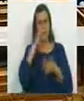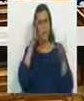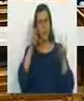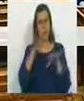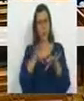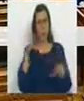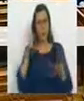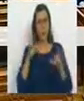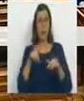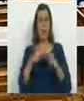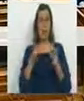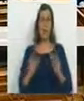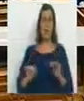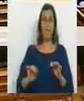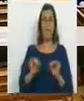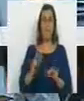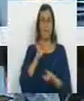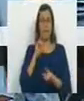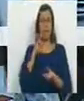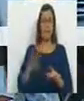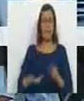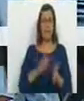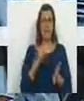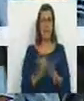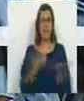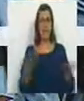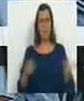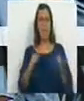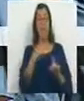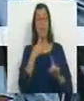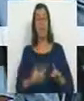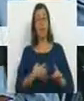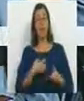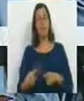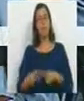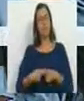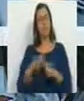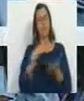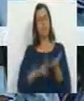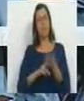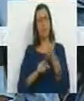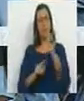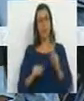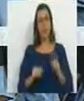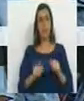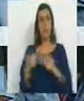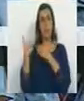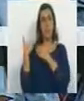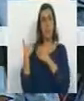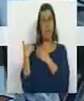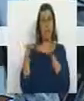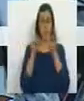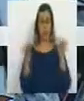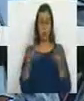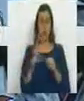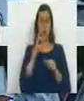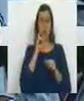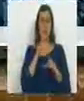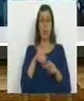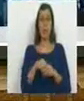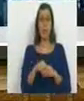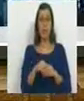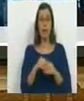Assuntos Parlamentares, que já é da Casa, sempre foi da Casa, naturalmente. E esse significado é interessante por uma razão. A tutela do Sistema de Segurança